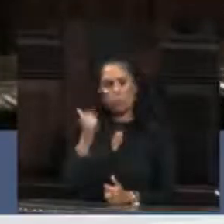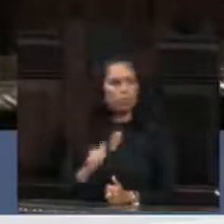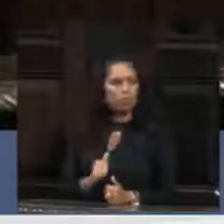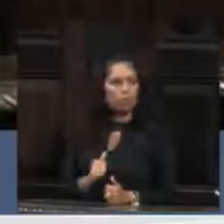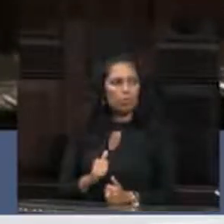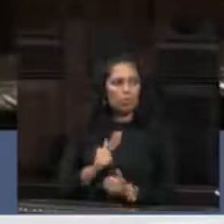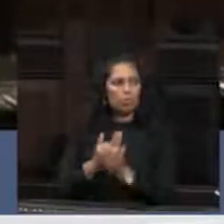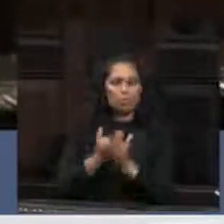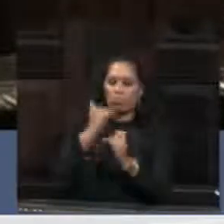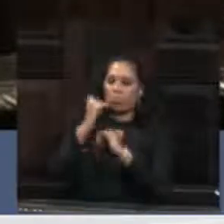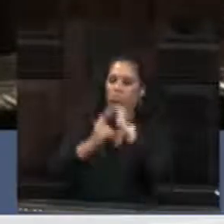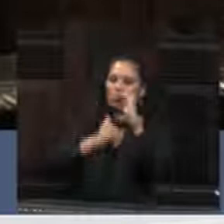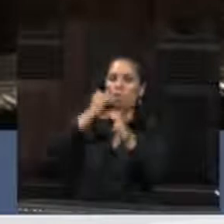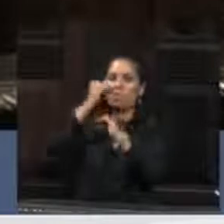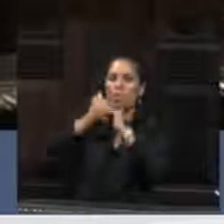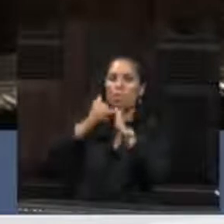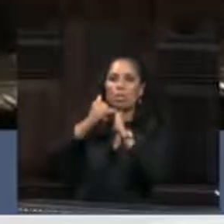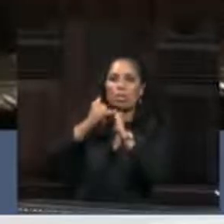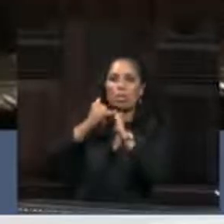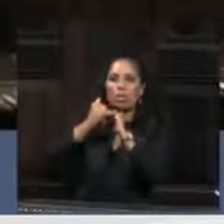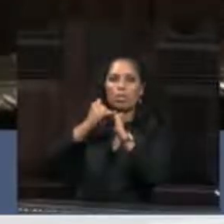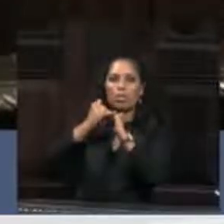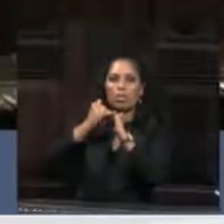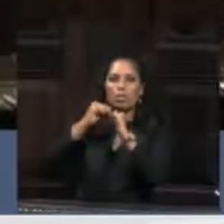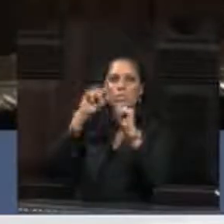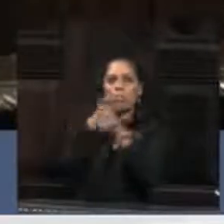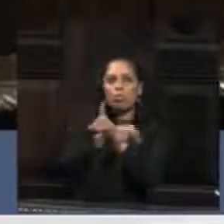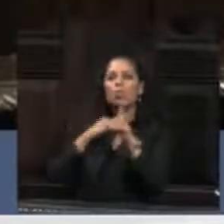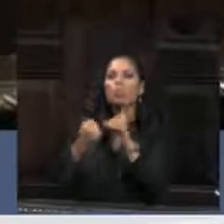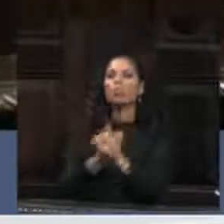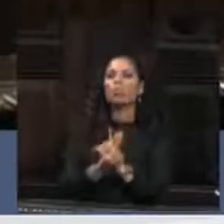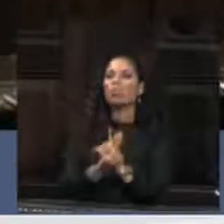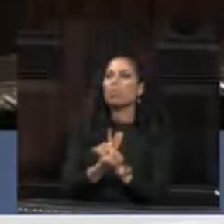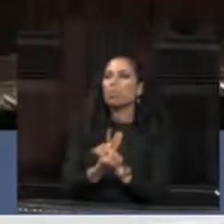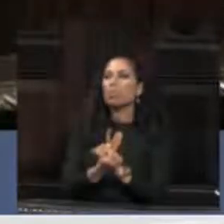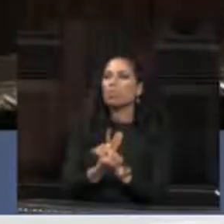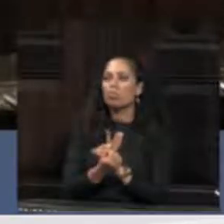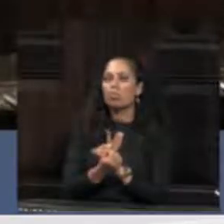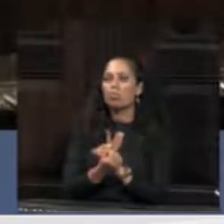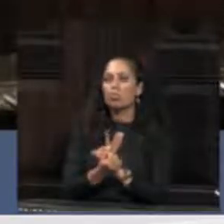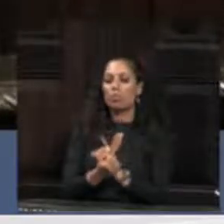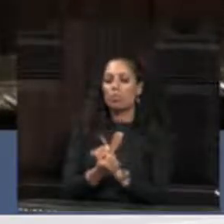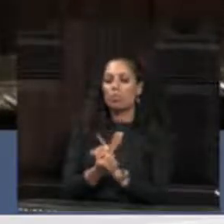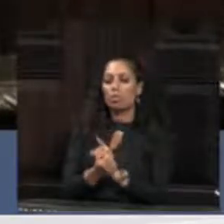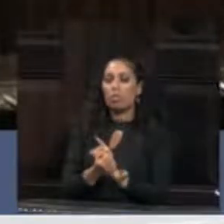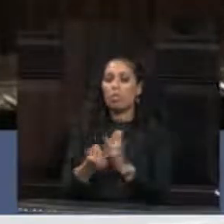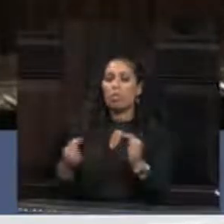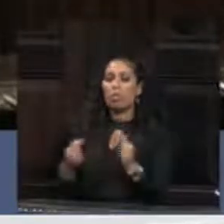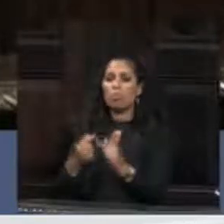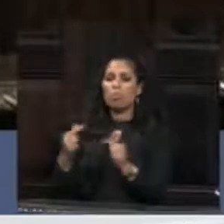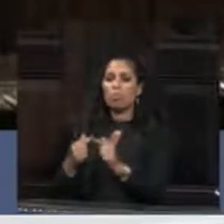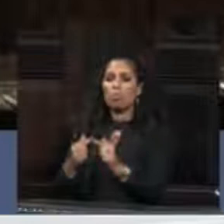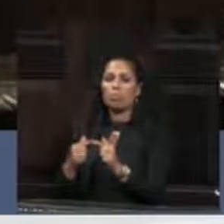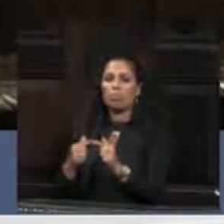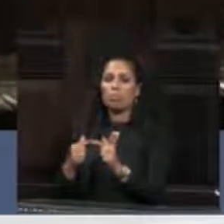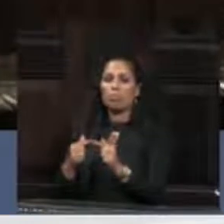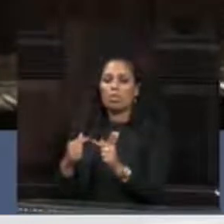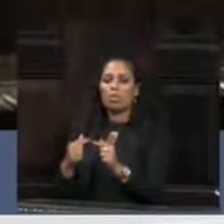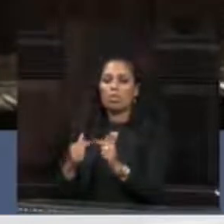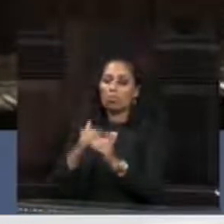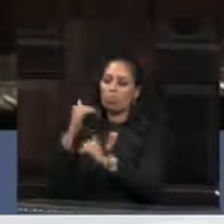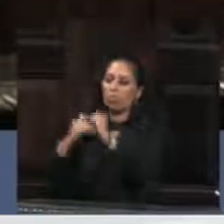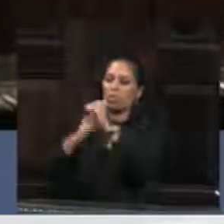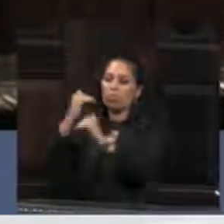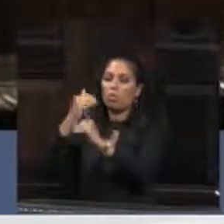o crescimento e a acumulação das empresas em detrimento do